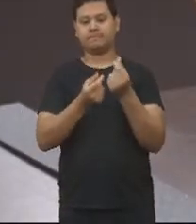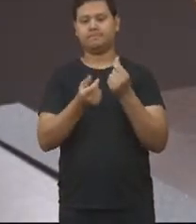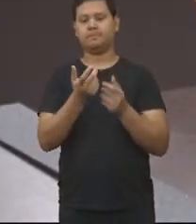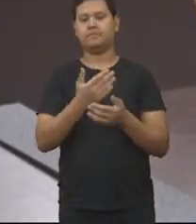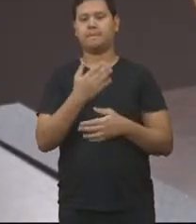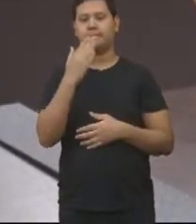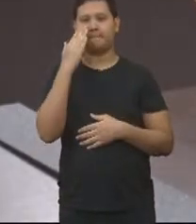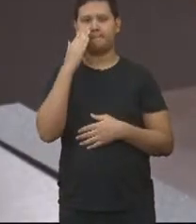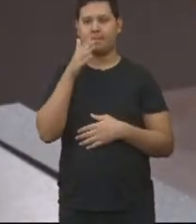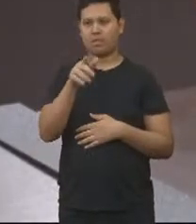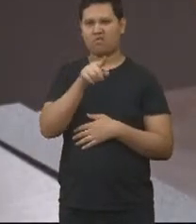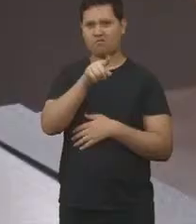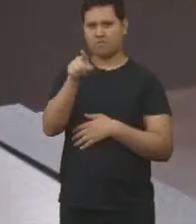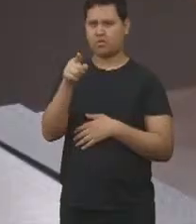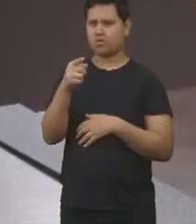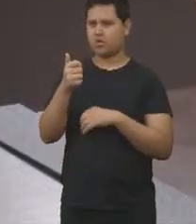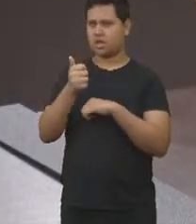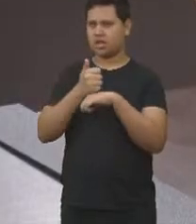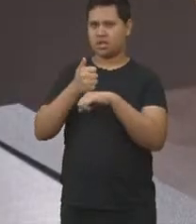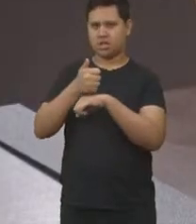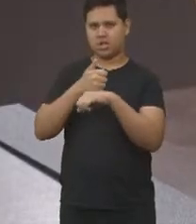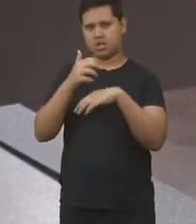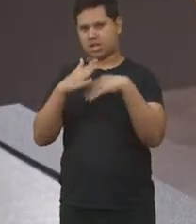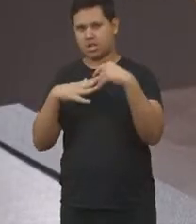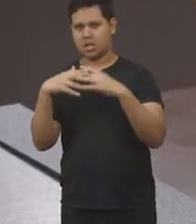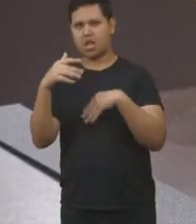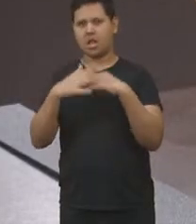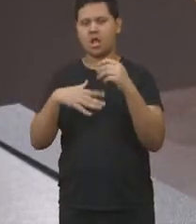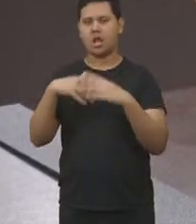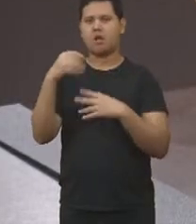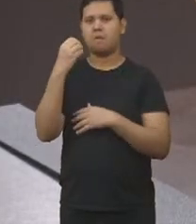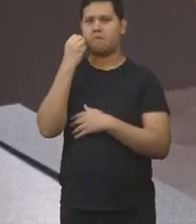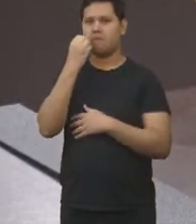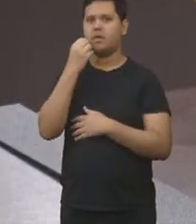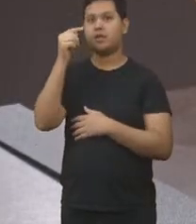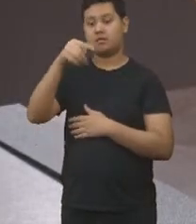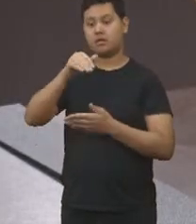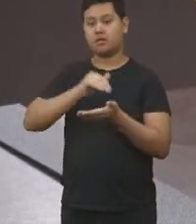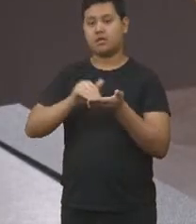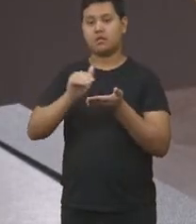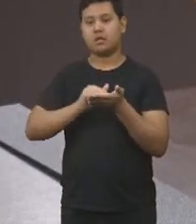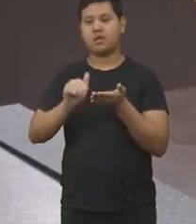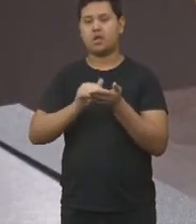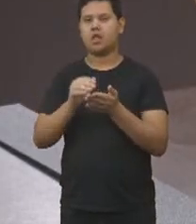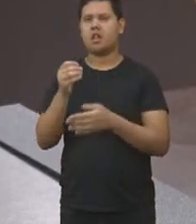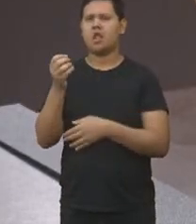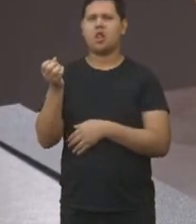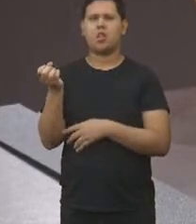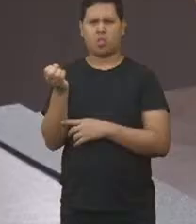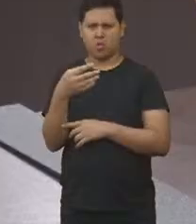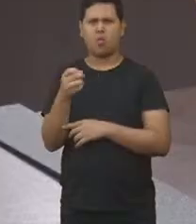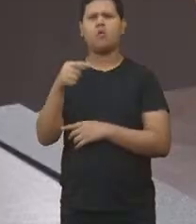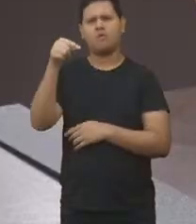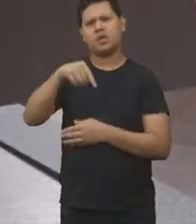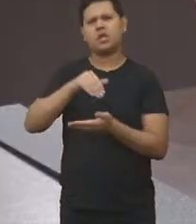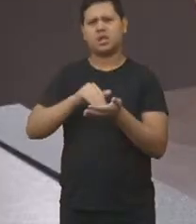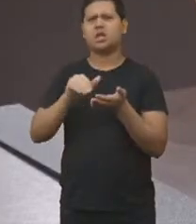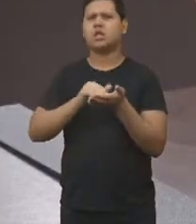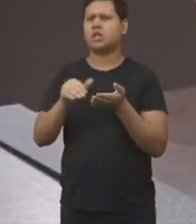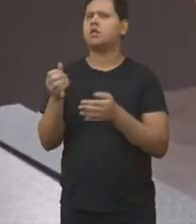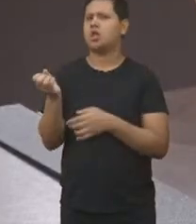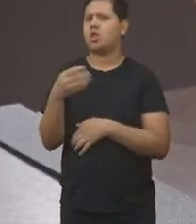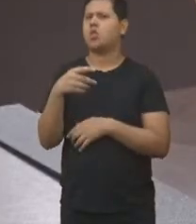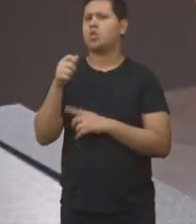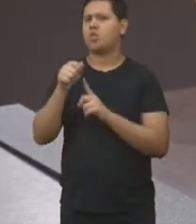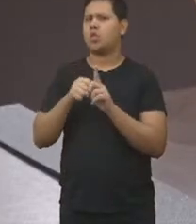Guilherme, dentro da sua experiência e com pouco tempo à frente da secretaria, vamos dizer 5 meses aí ajudando o prefeito Celso